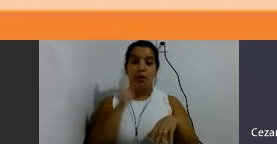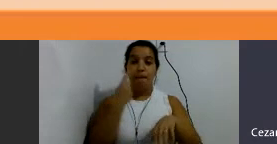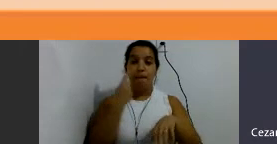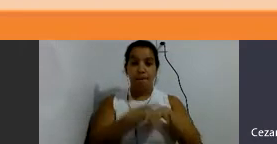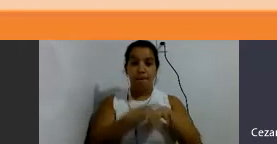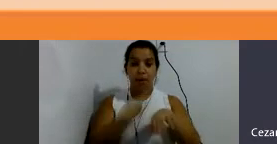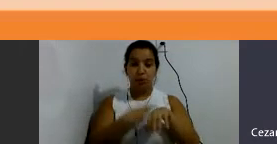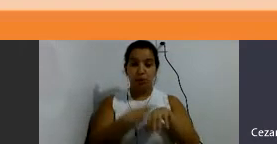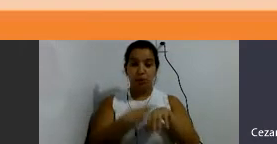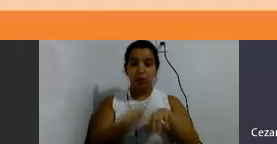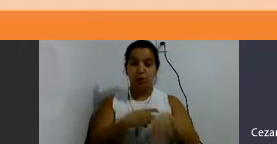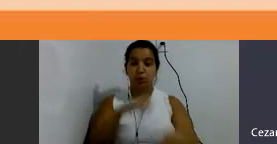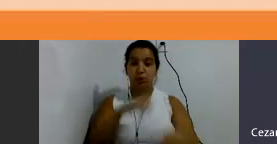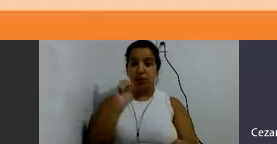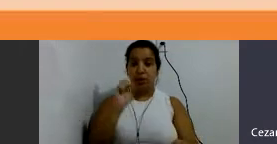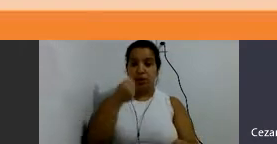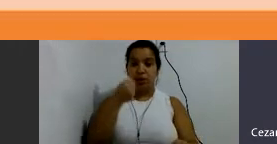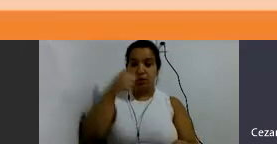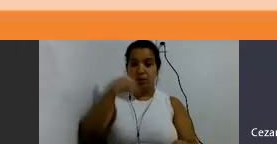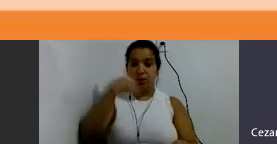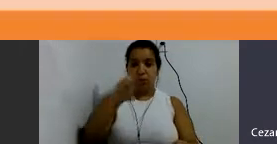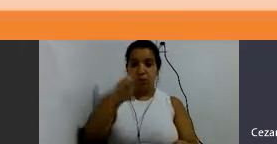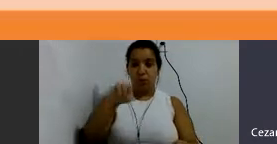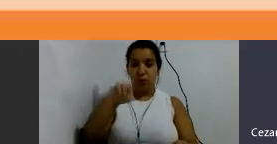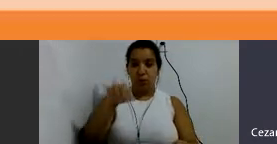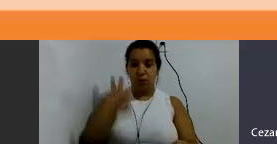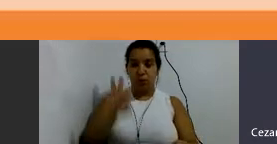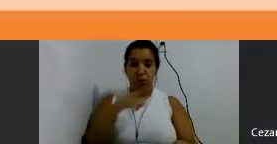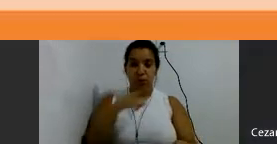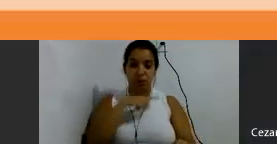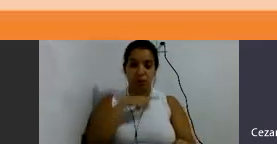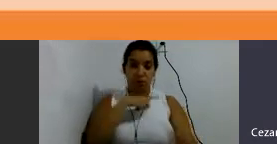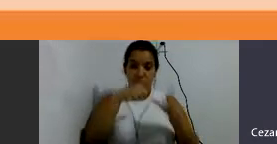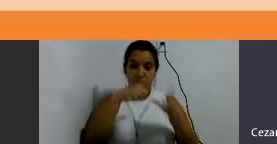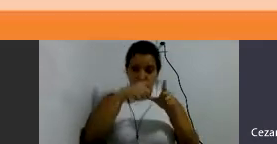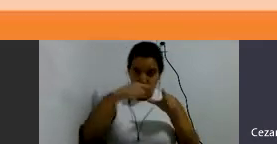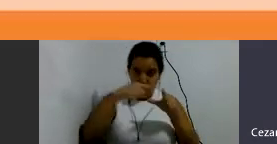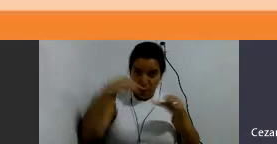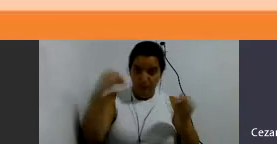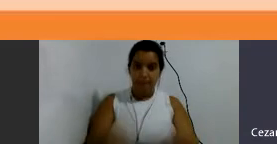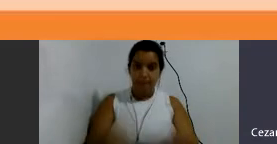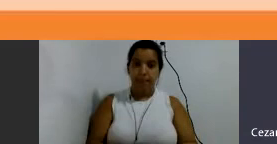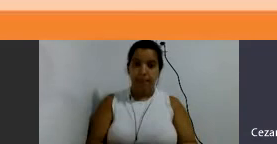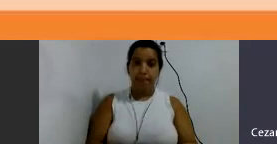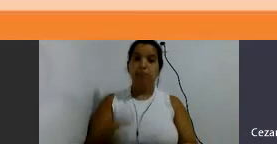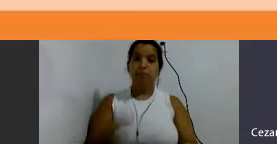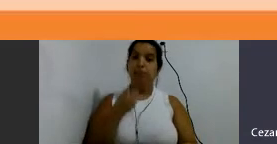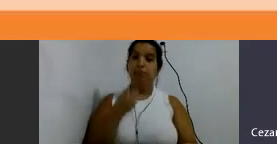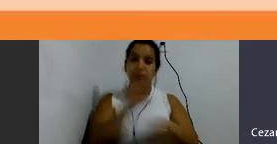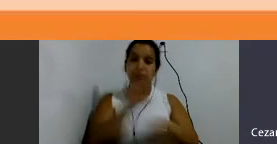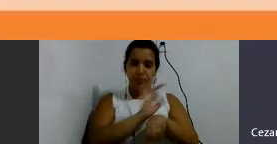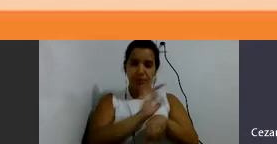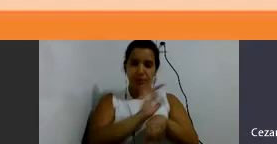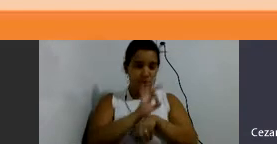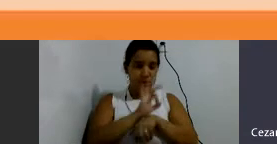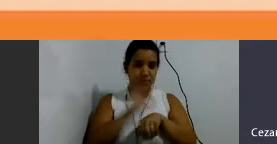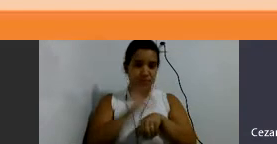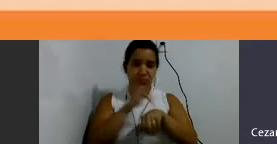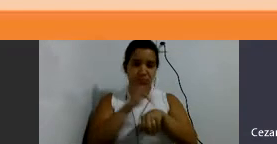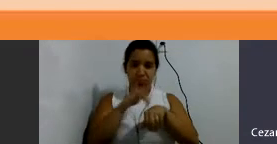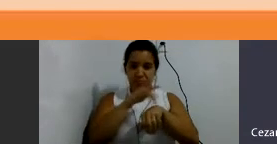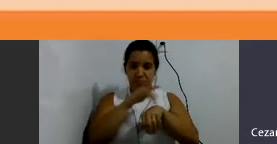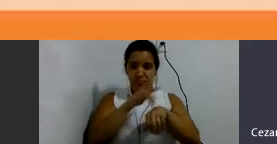esquizonte, a gente já vê que ele ocupa a maior parte da hemácia, e a gente também já tem a formação